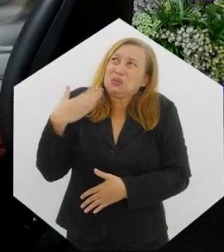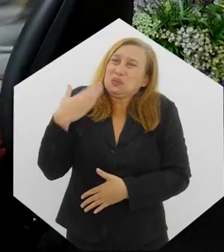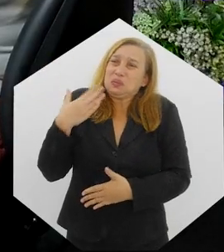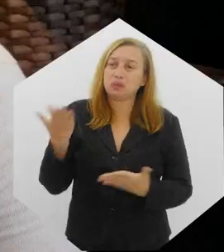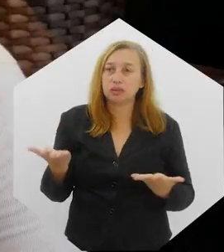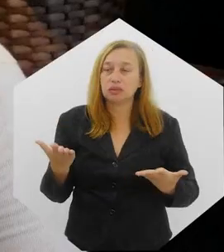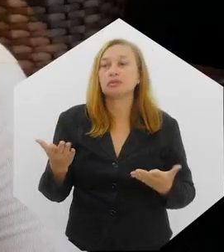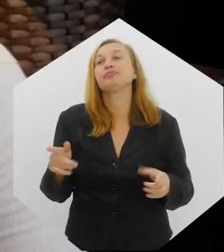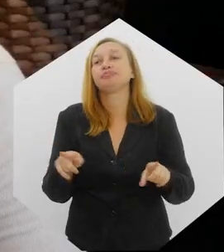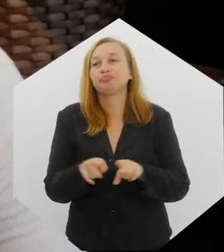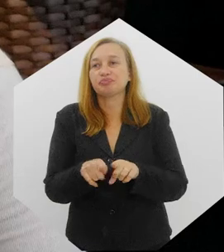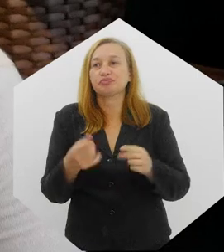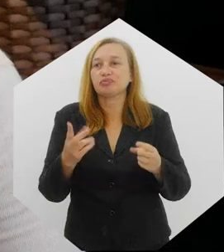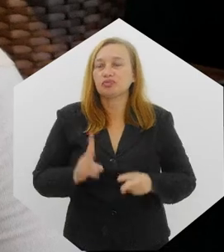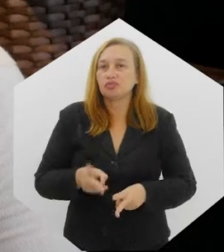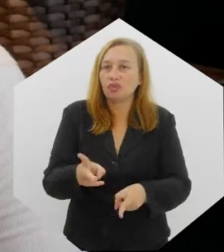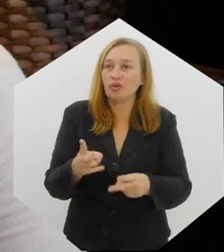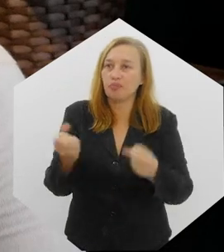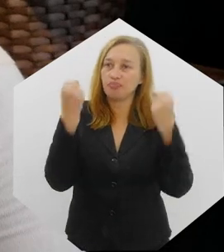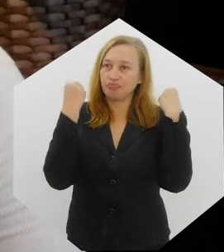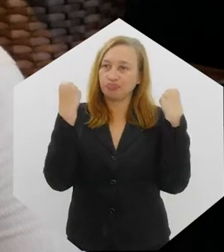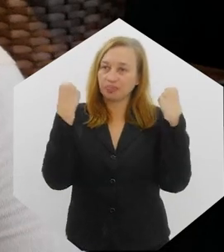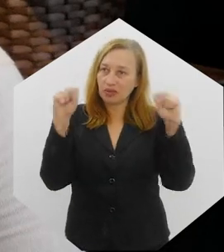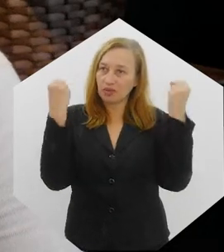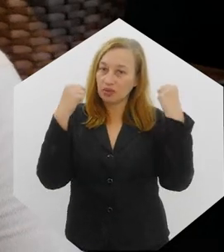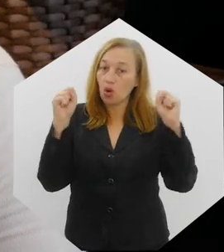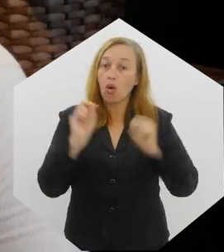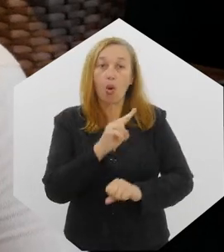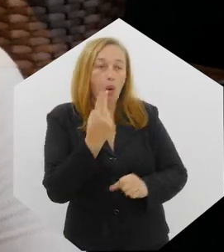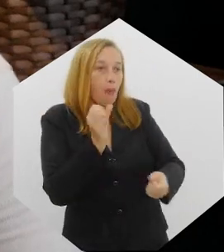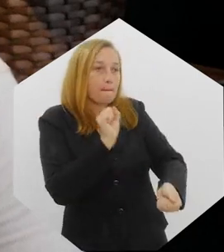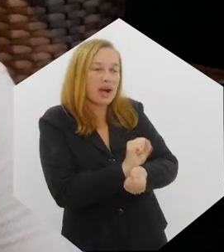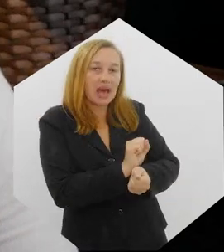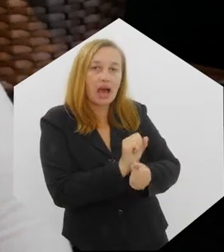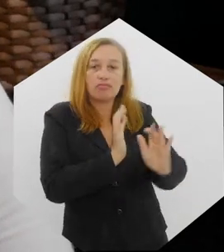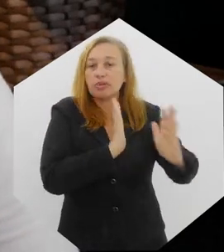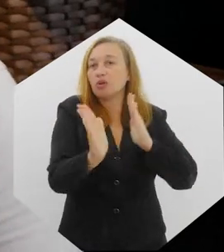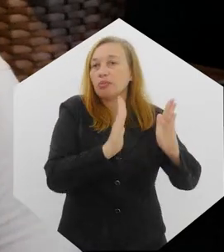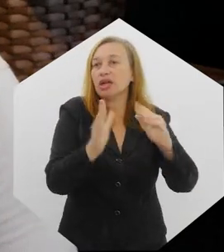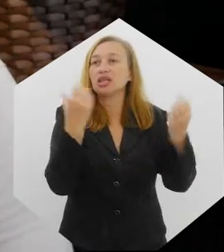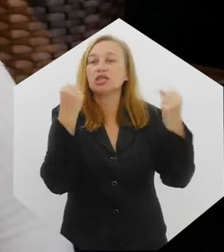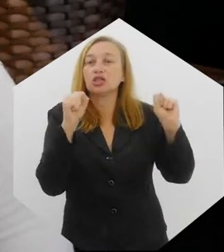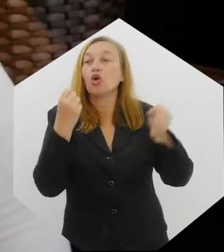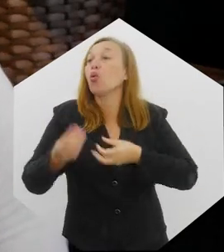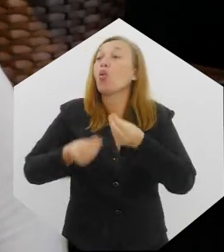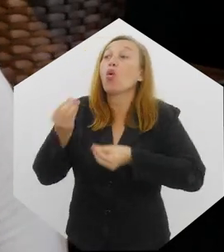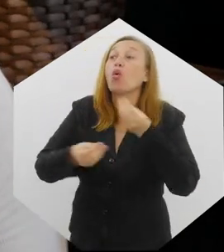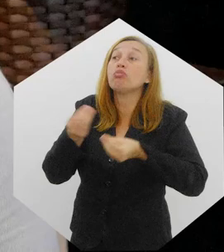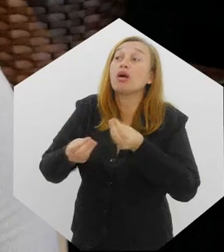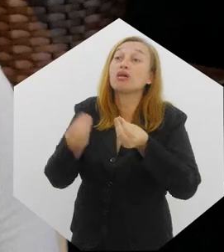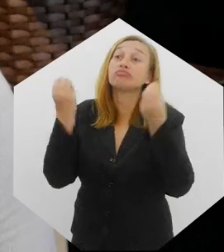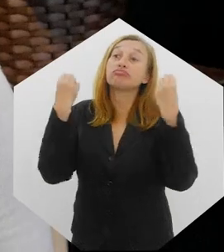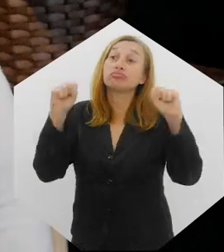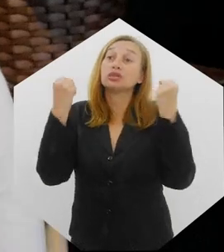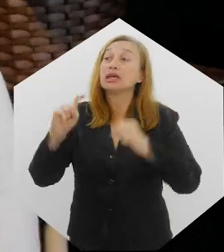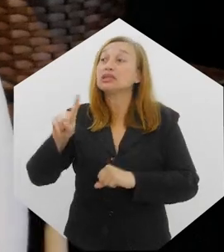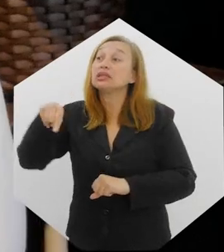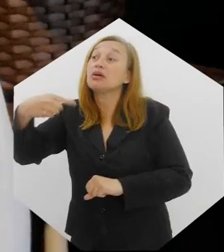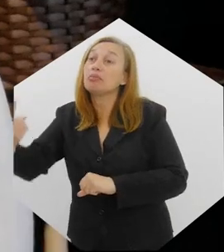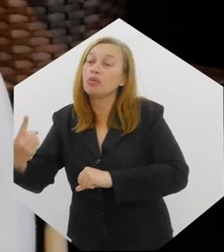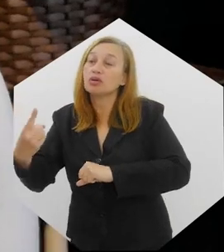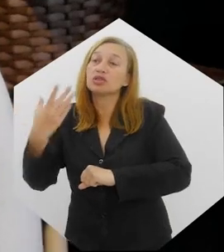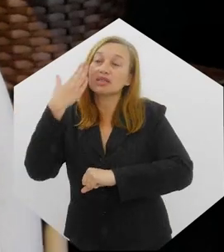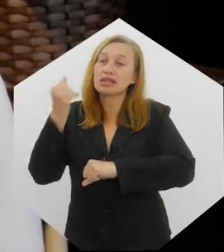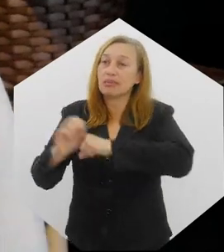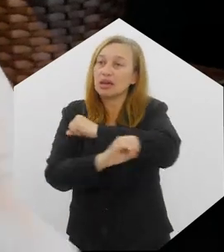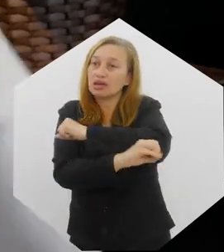quadro, é necessário manter o exercício físico ou é preciso suspender por um período? Como que fica a questão do exercício físico